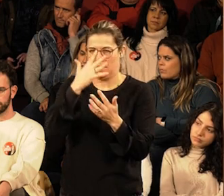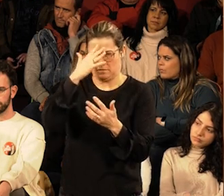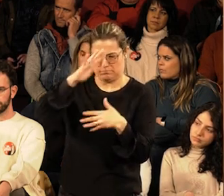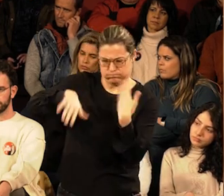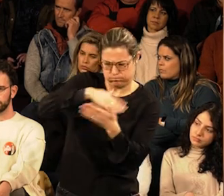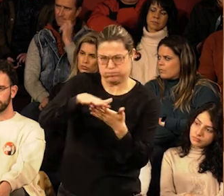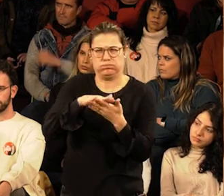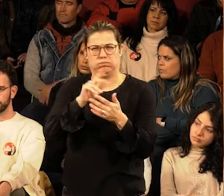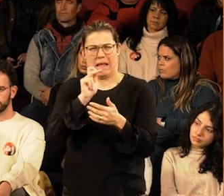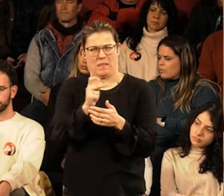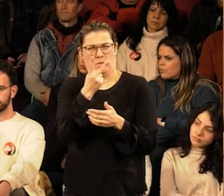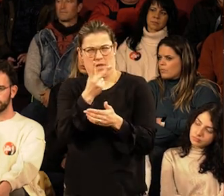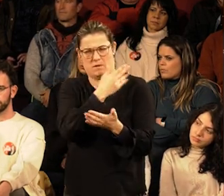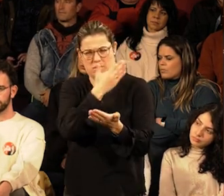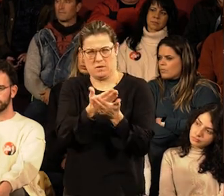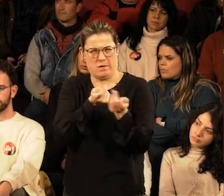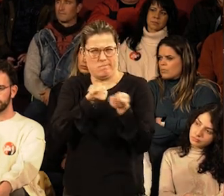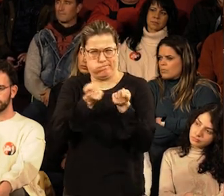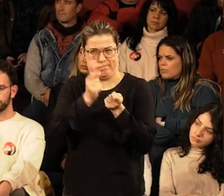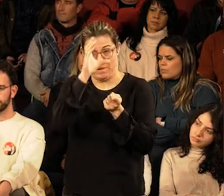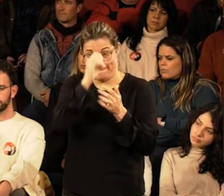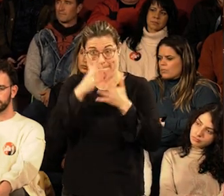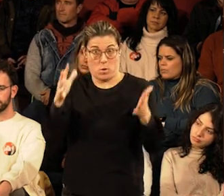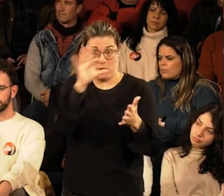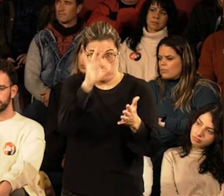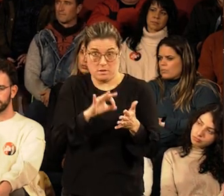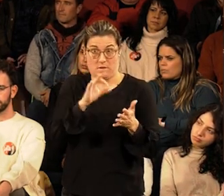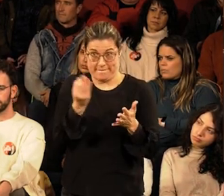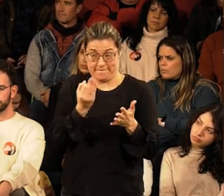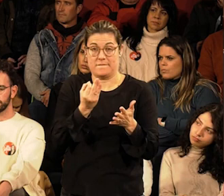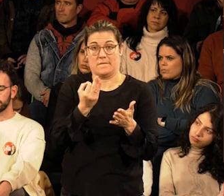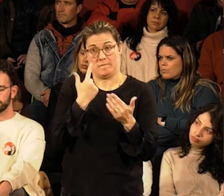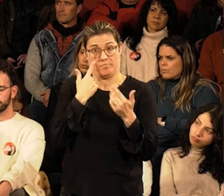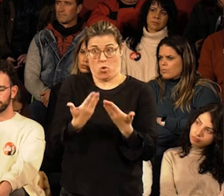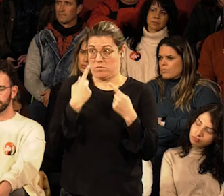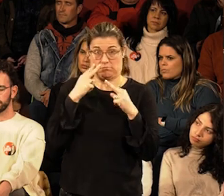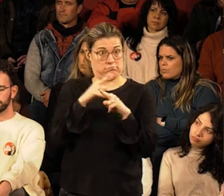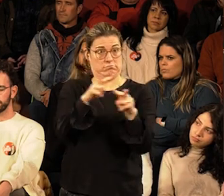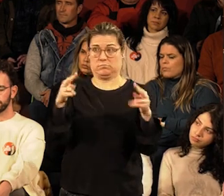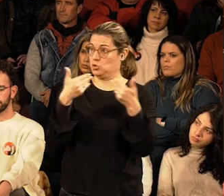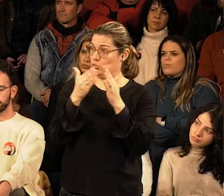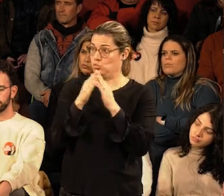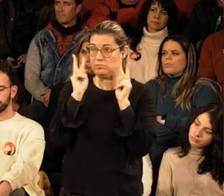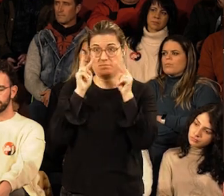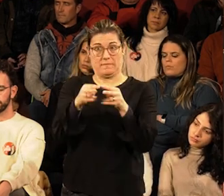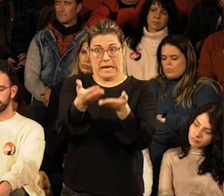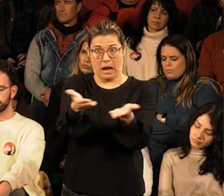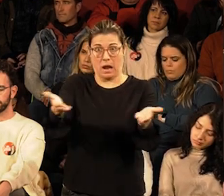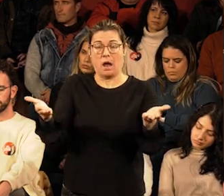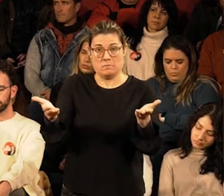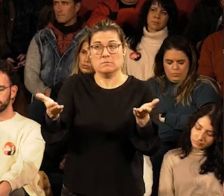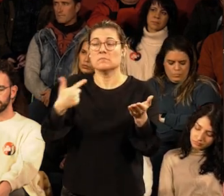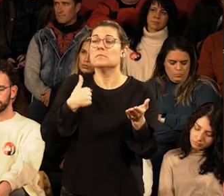palpitantes anos de governação de maioria absoluta está aí à vista de toda a gente e